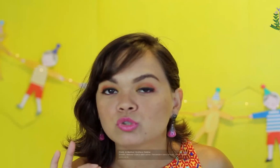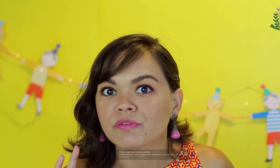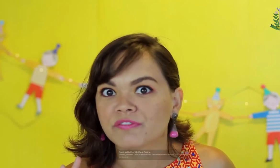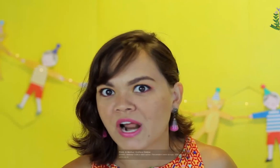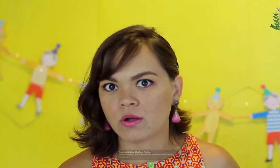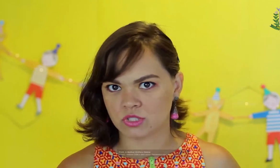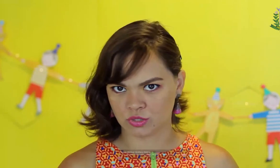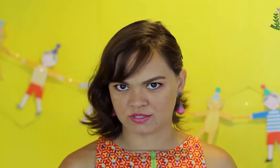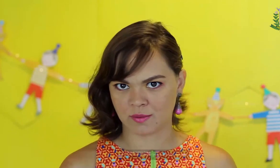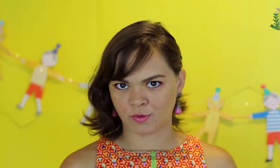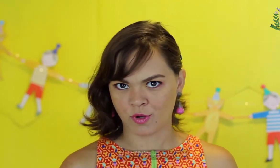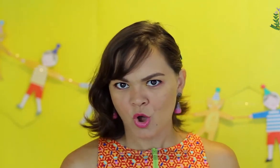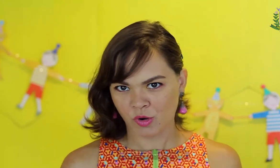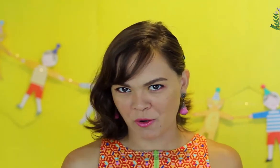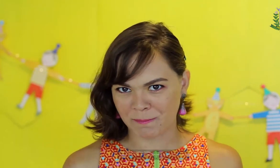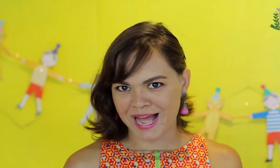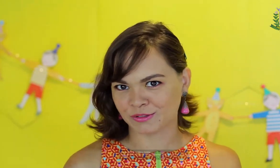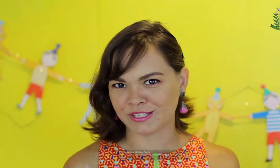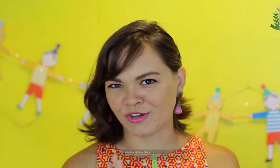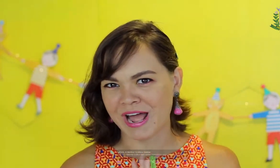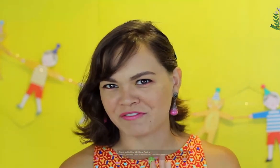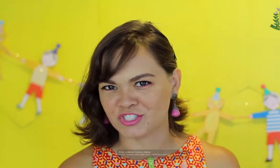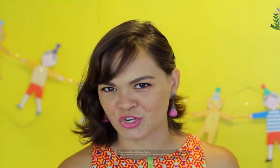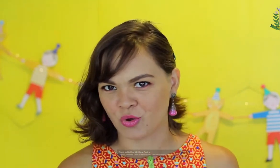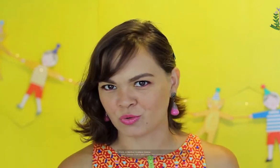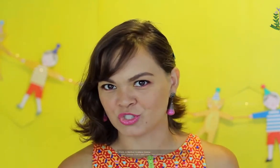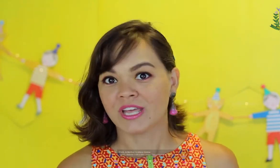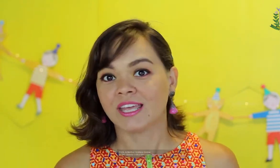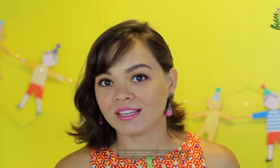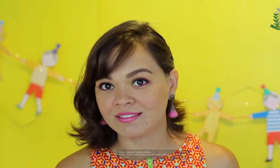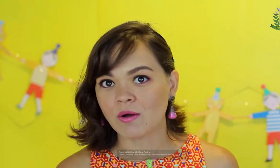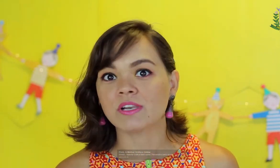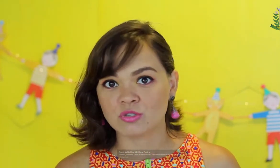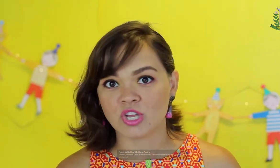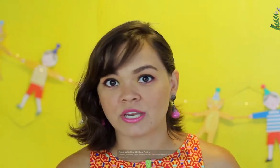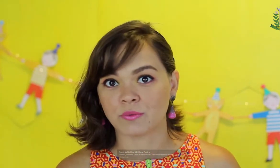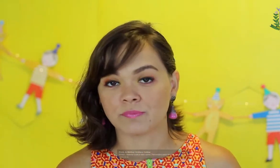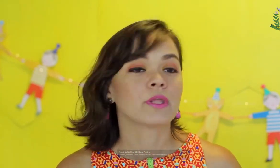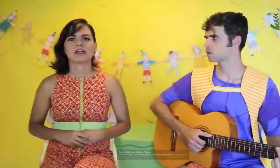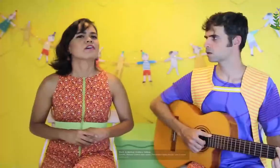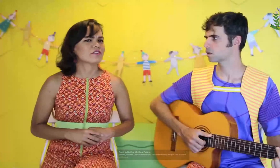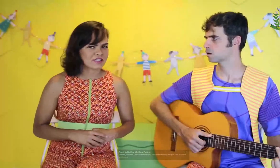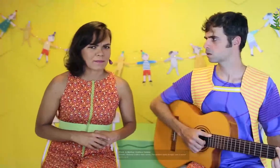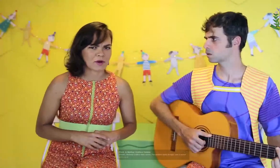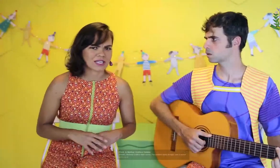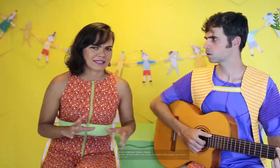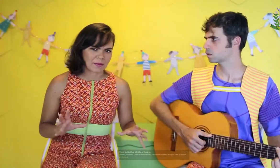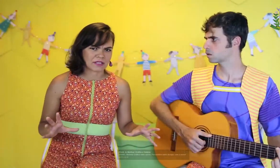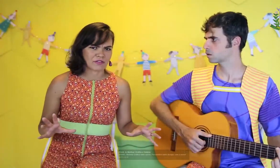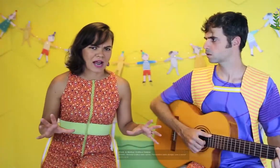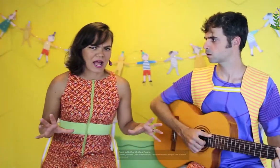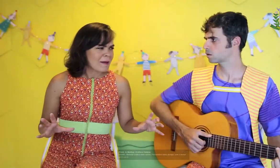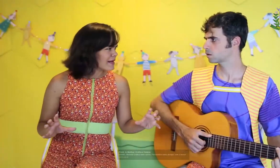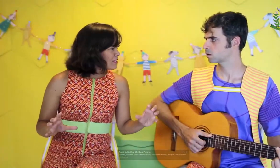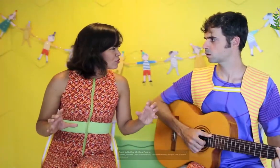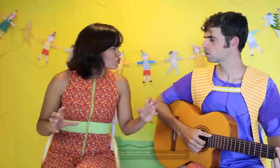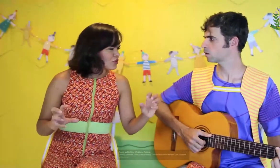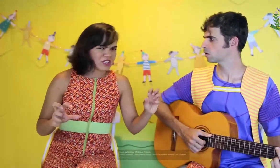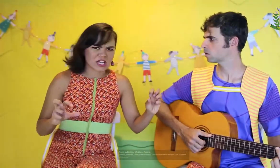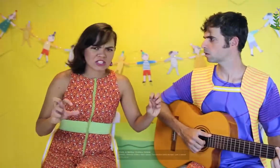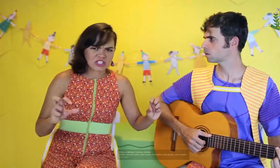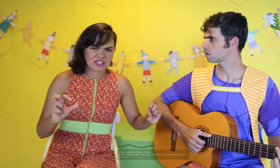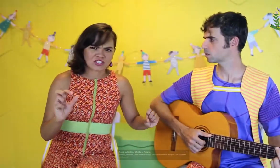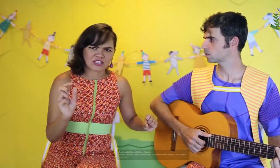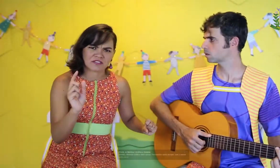qual era o ponto fraco de o sebo. O leopardo adorava jogos. Então lhe sugeriu. Você pode até me devorar, mas